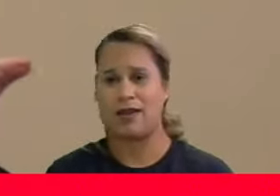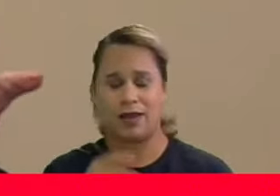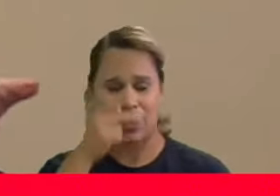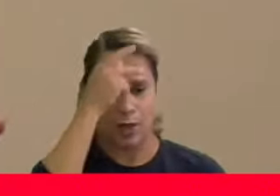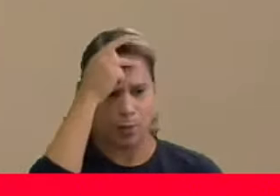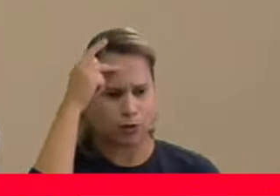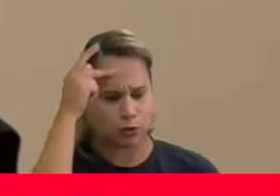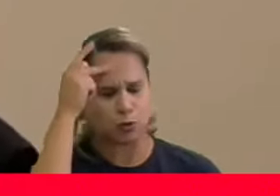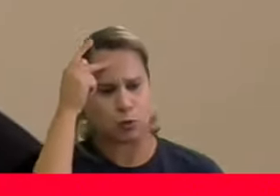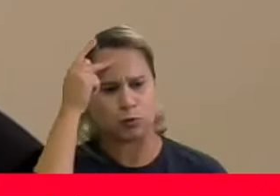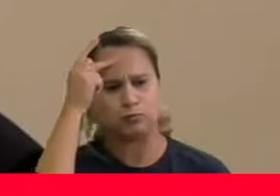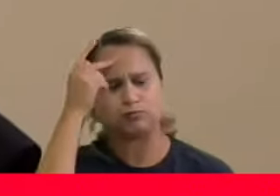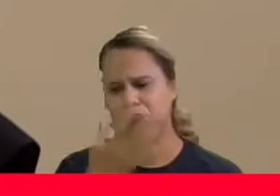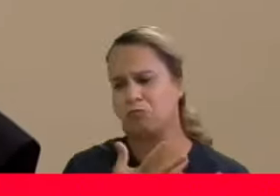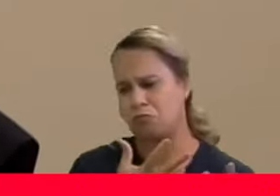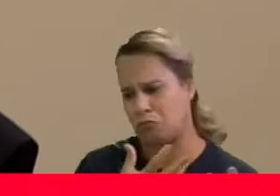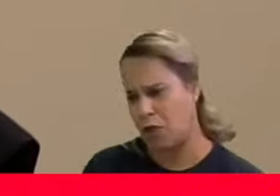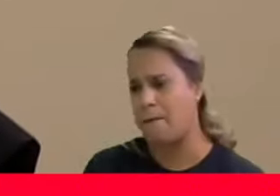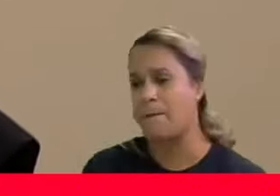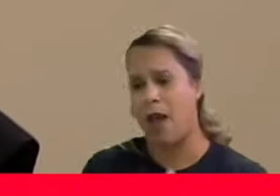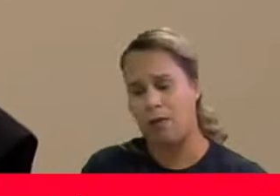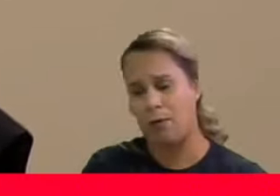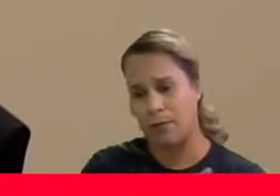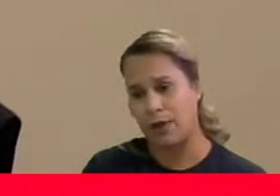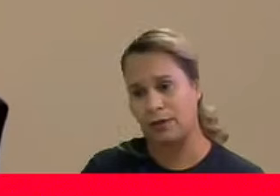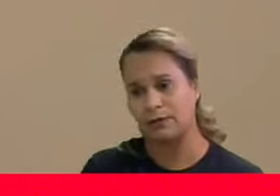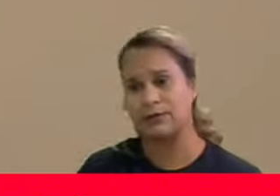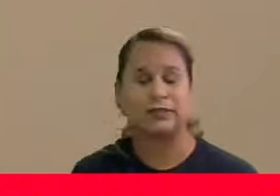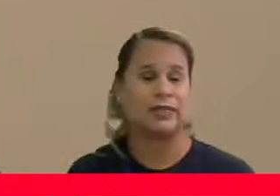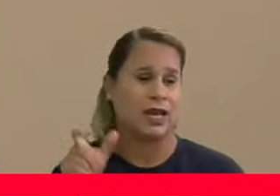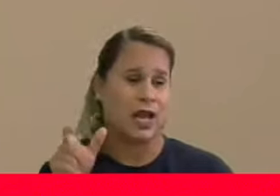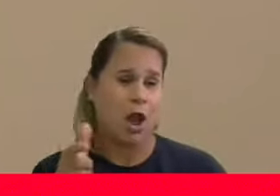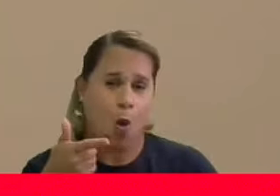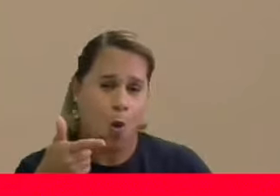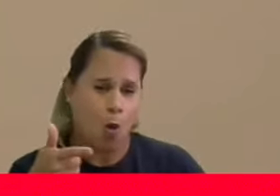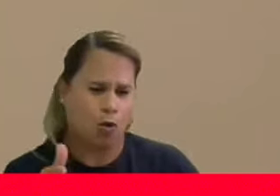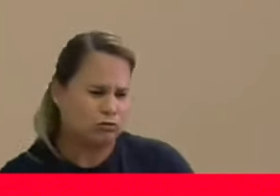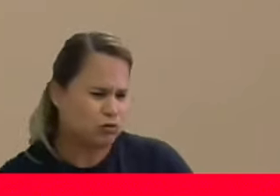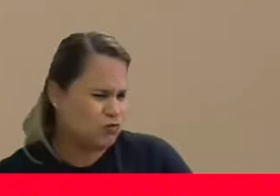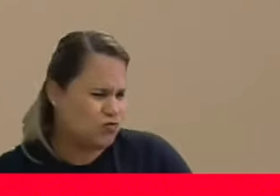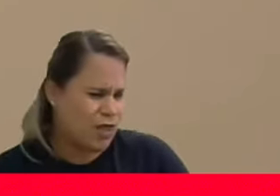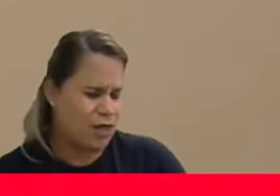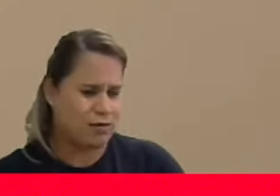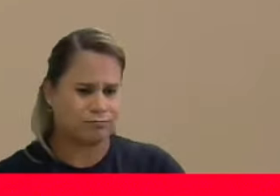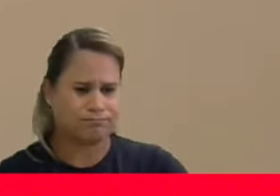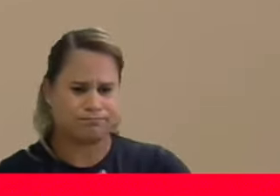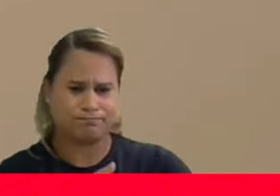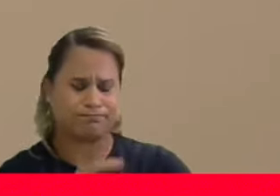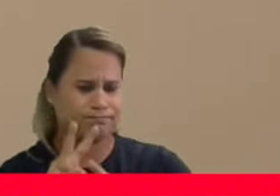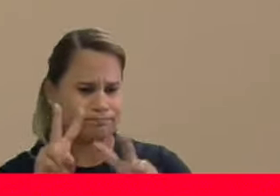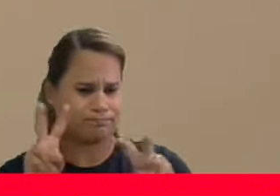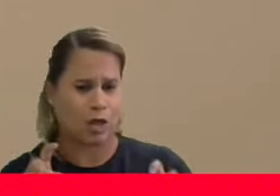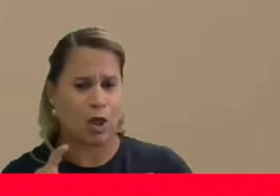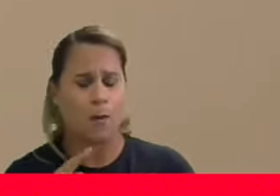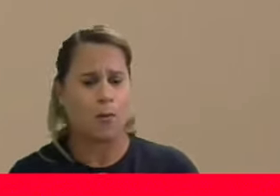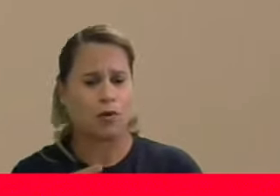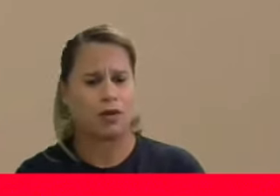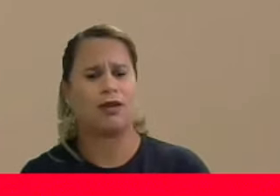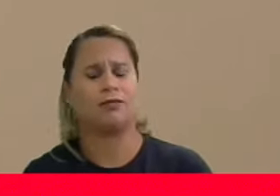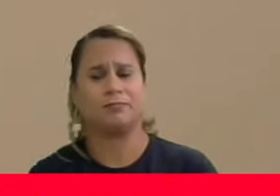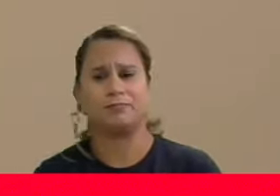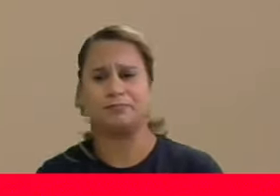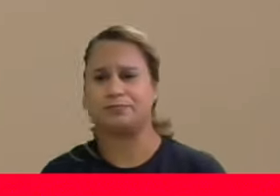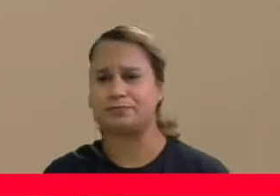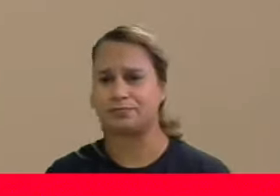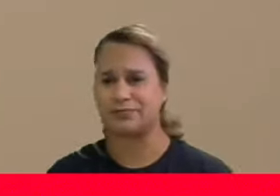da pré-campanha e aquelas que odeiam o ter conduzido a Lava Jato. Por último, ainda na análise da repercussão dos atos de pré-campanha, não se